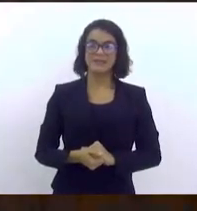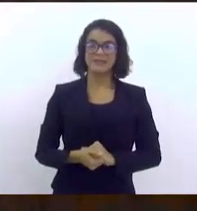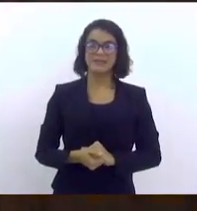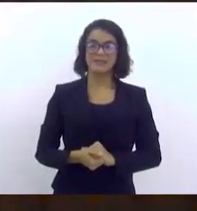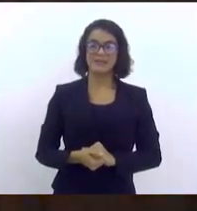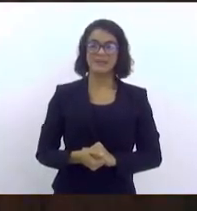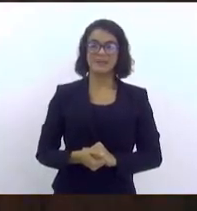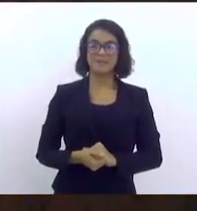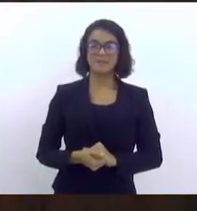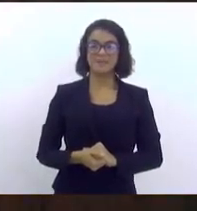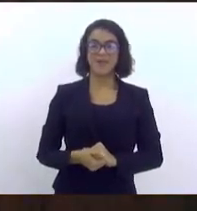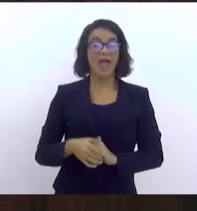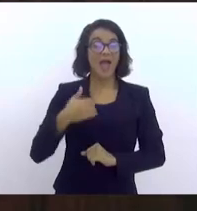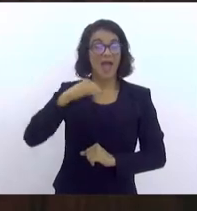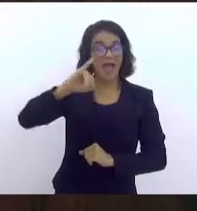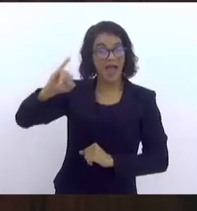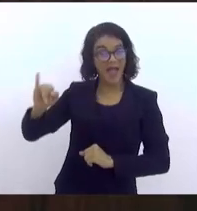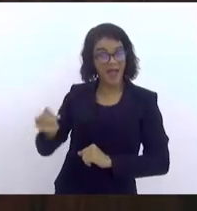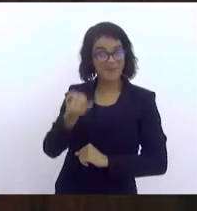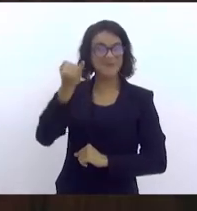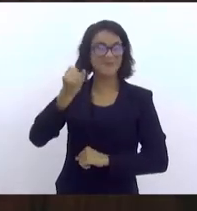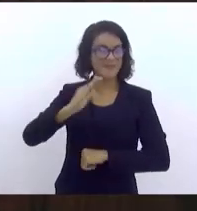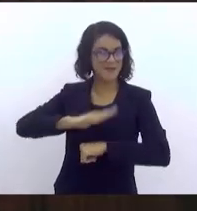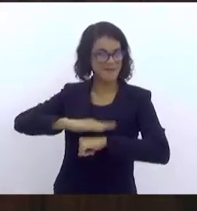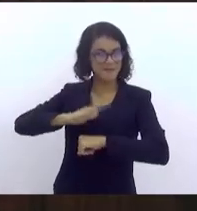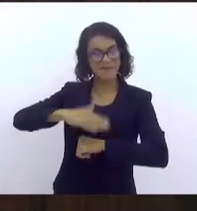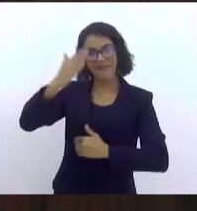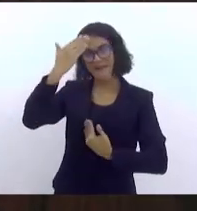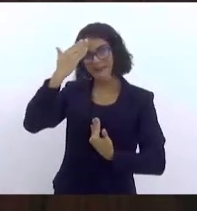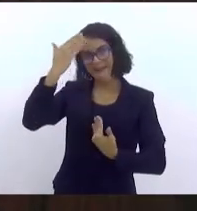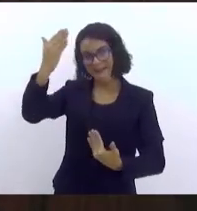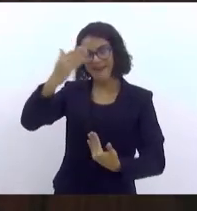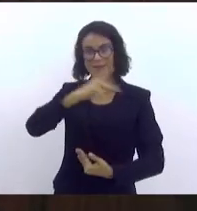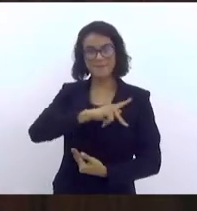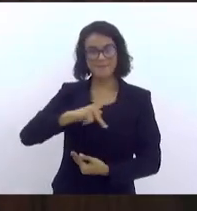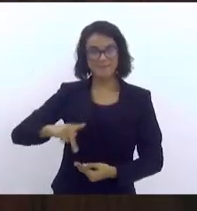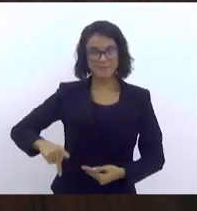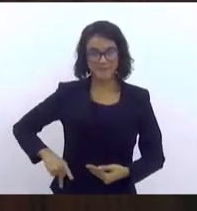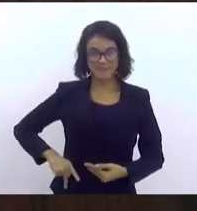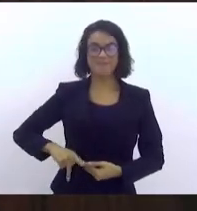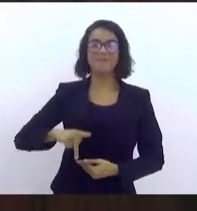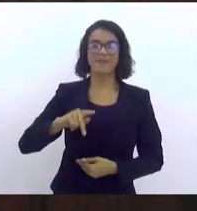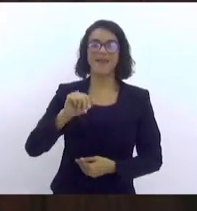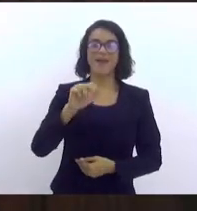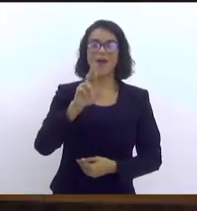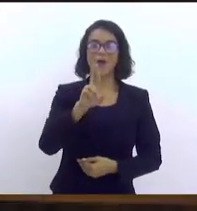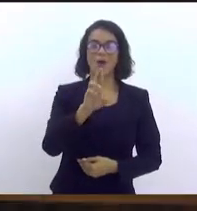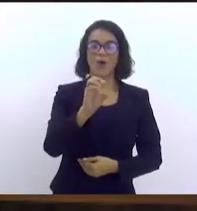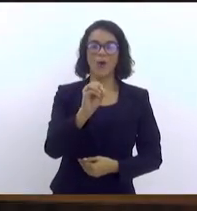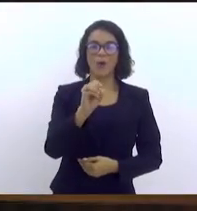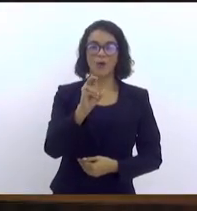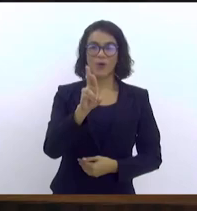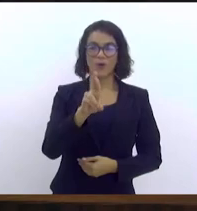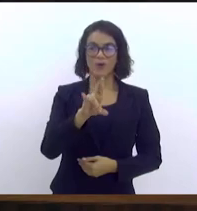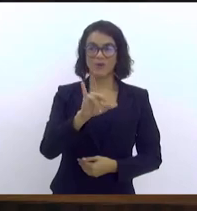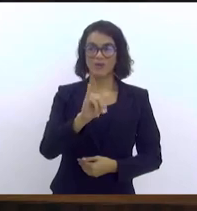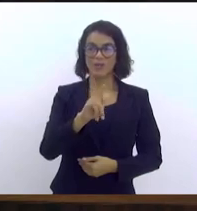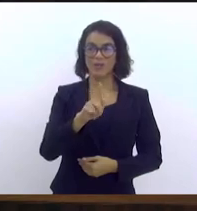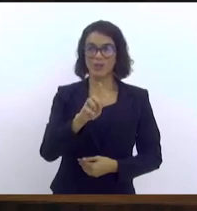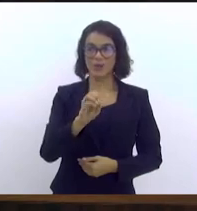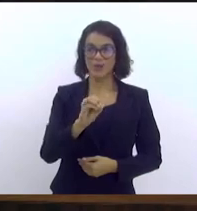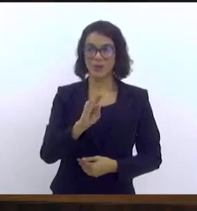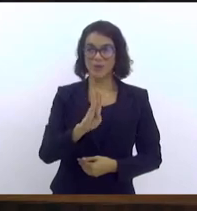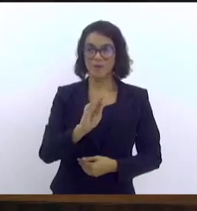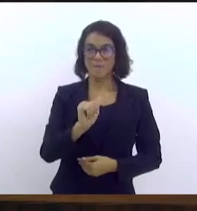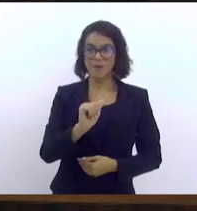eu queria aproveitar o momento também agradecer o nosso presidente da casa Rodrigo Bacelar por ter acatado